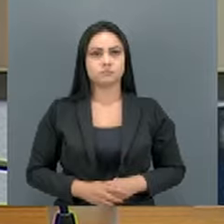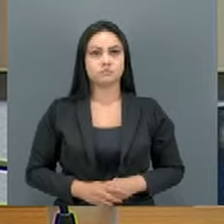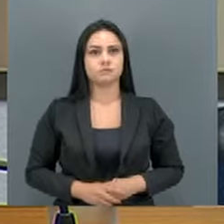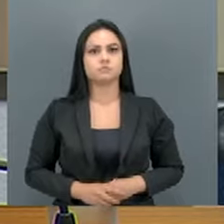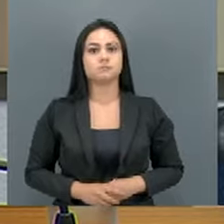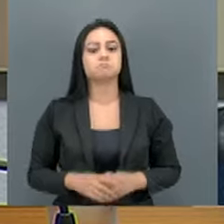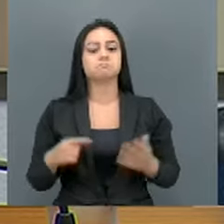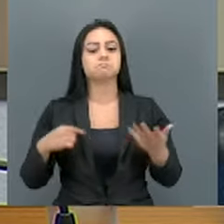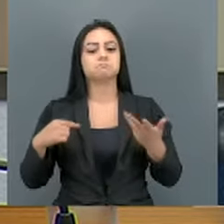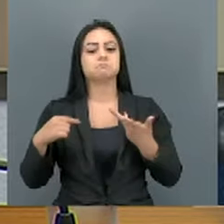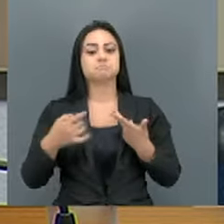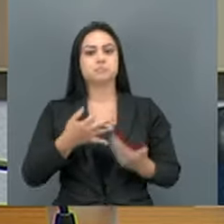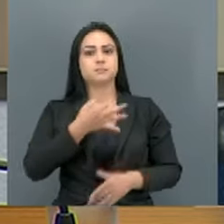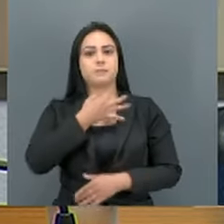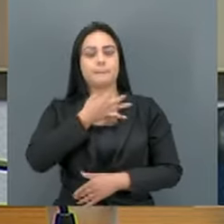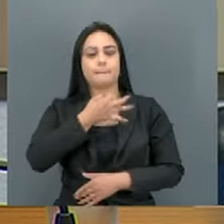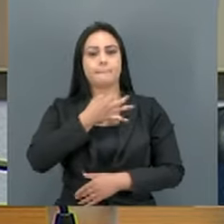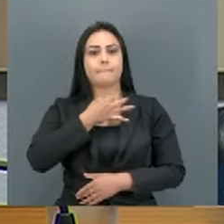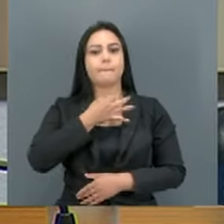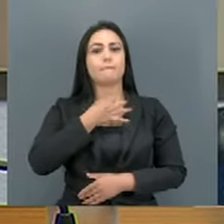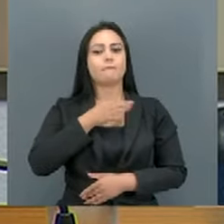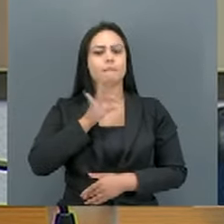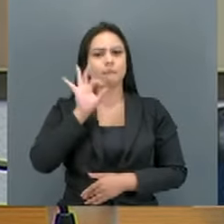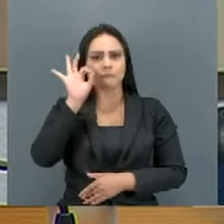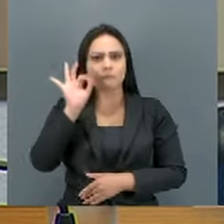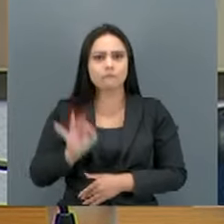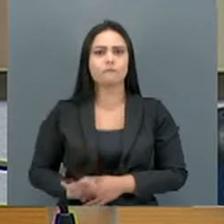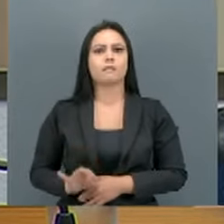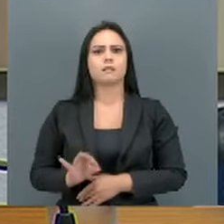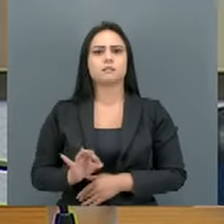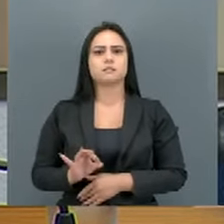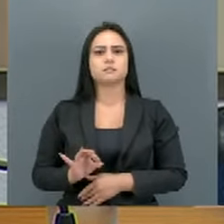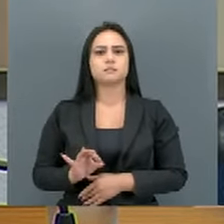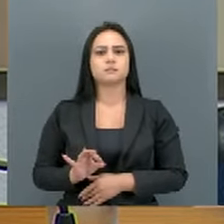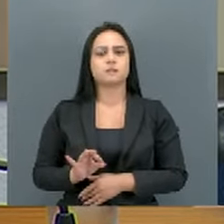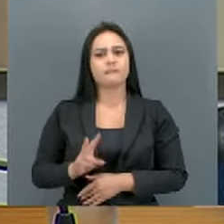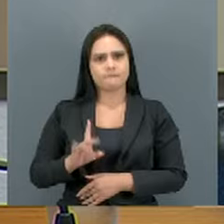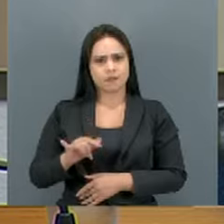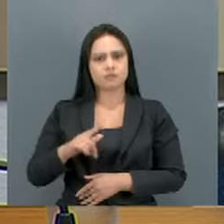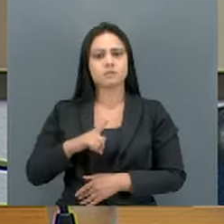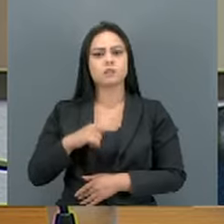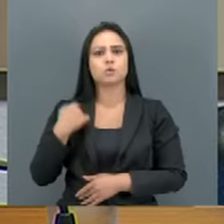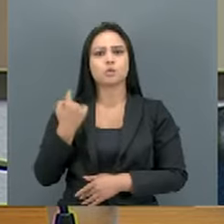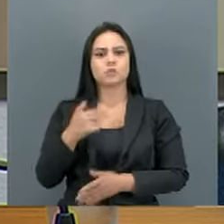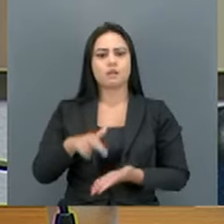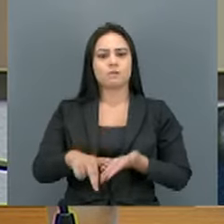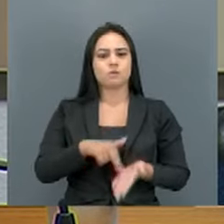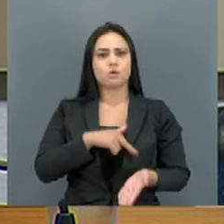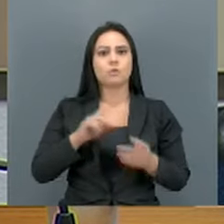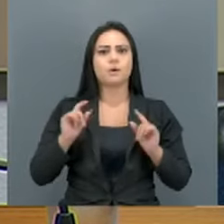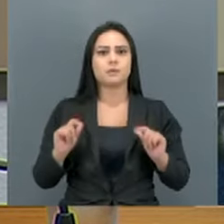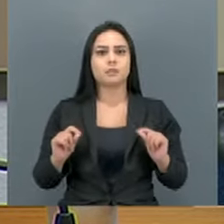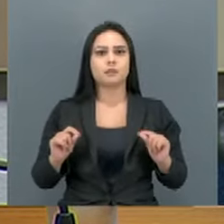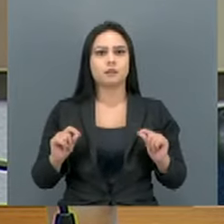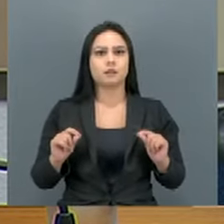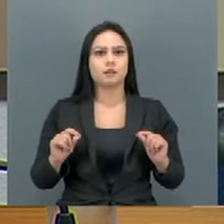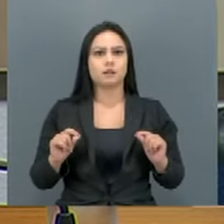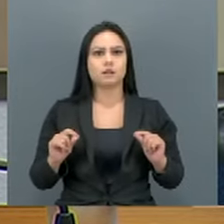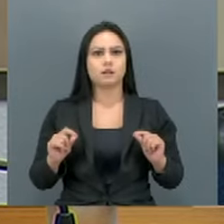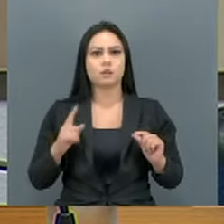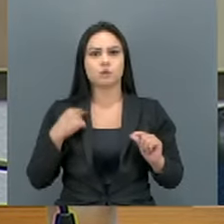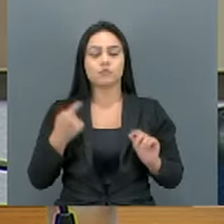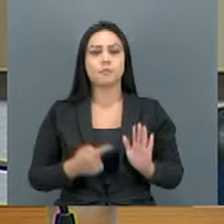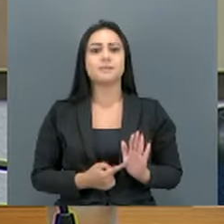uma das sugestões que com certeza absoluta estará no nosso relatório, nós vamos